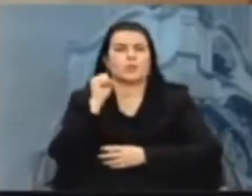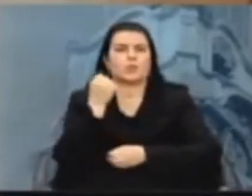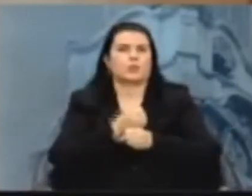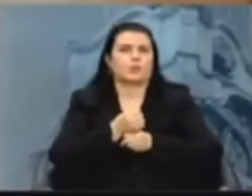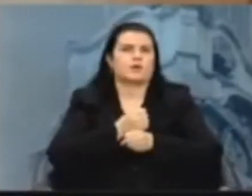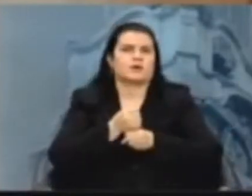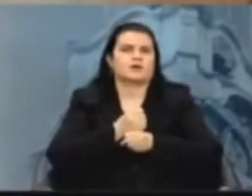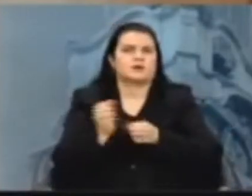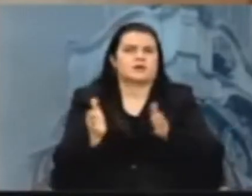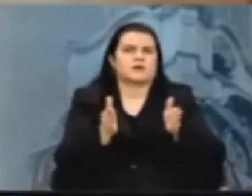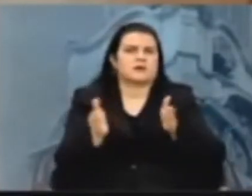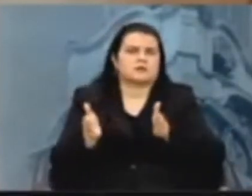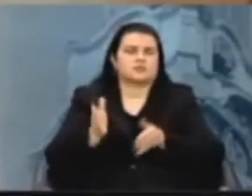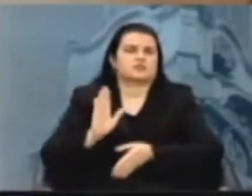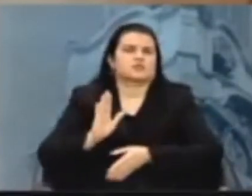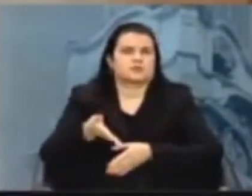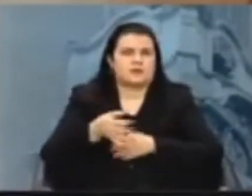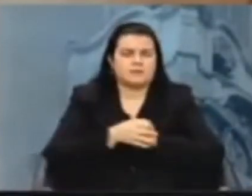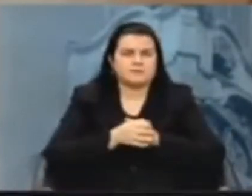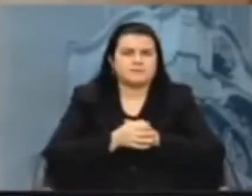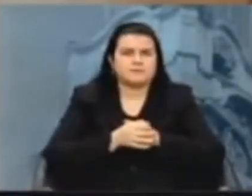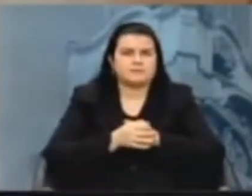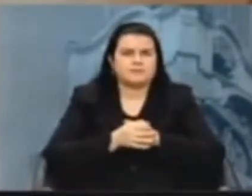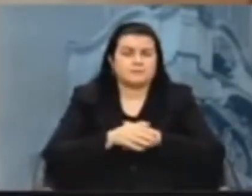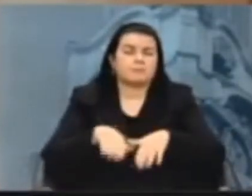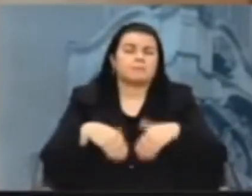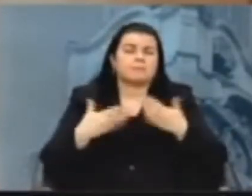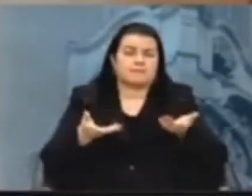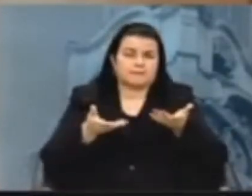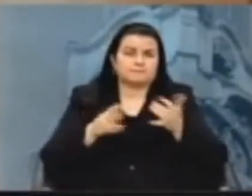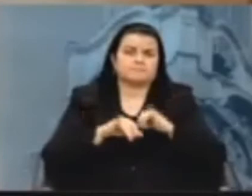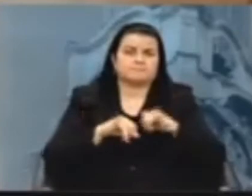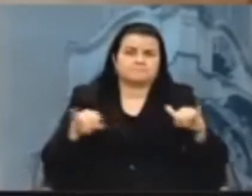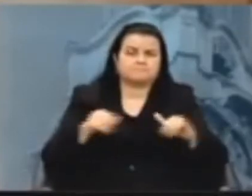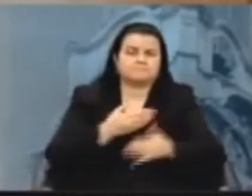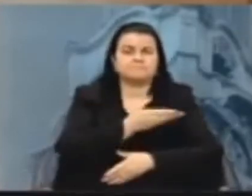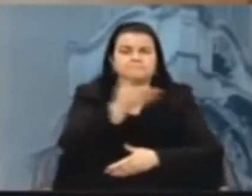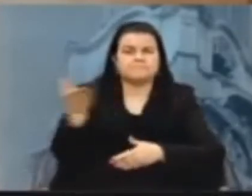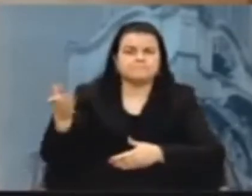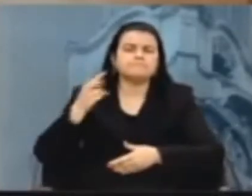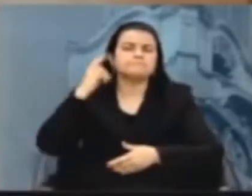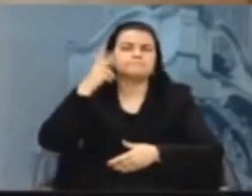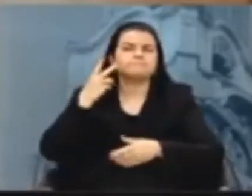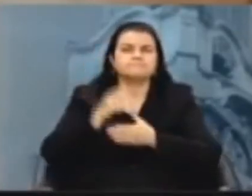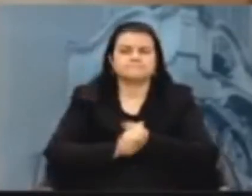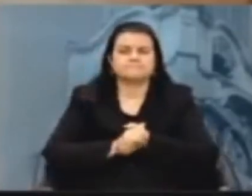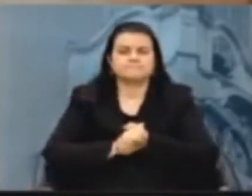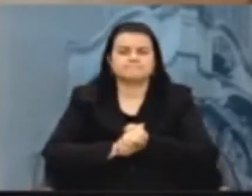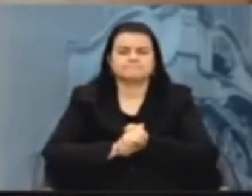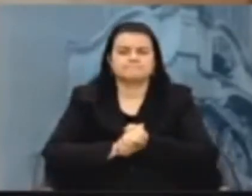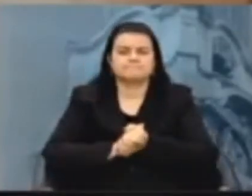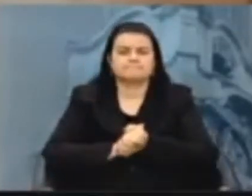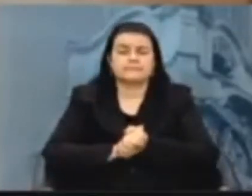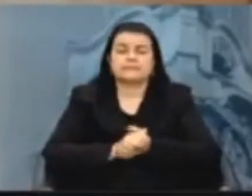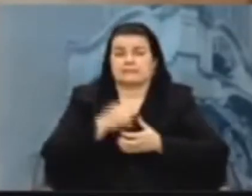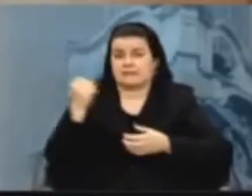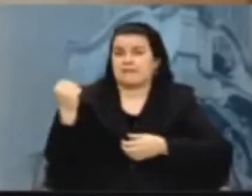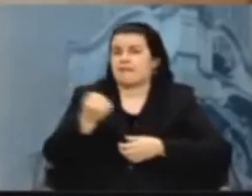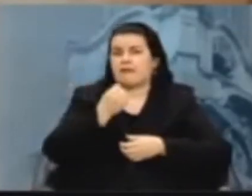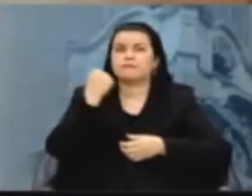8 anos. A um ponto, senhoras e senhores vereadores, da mais alta gravidade,